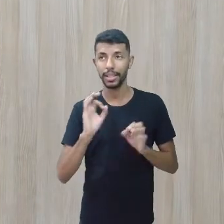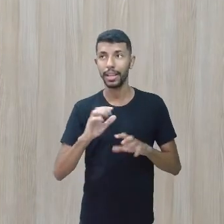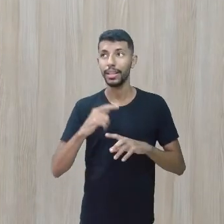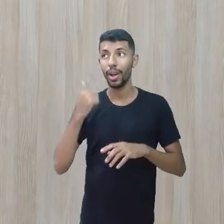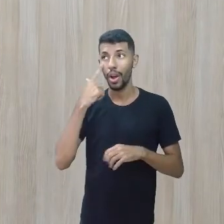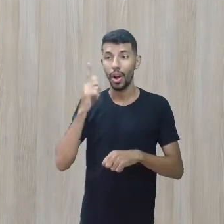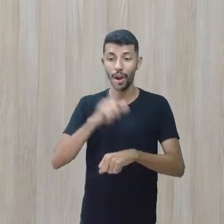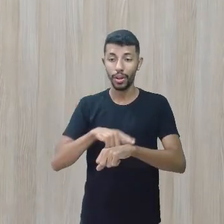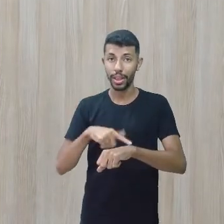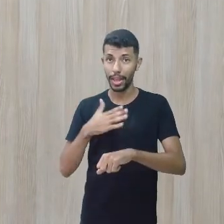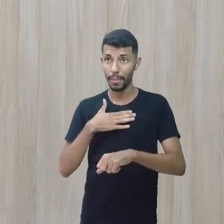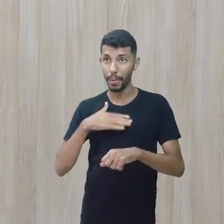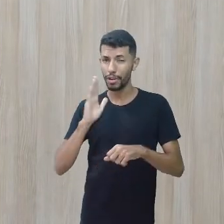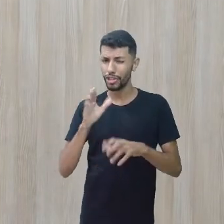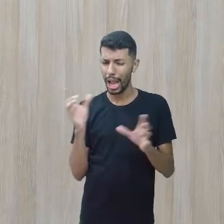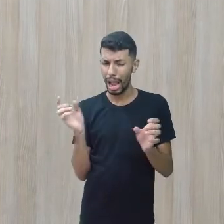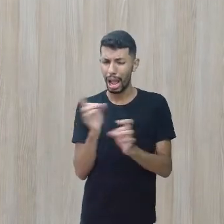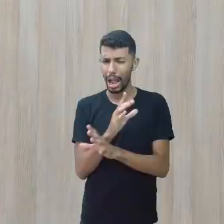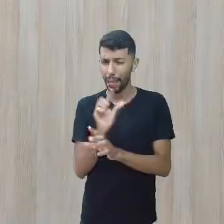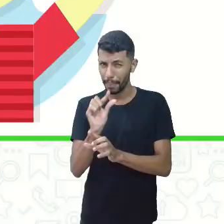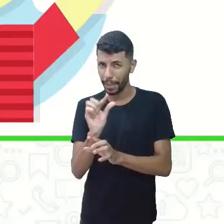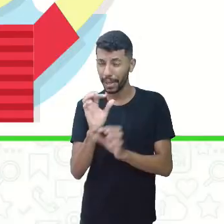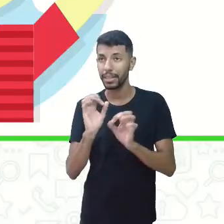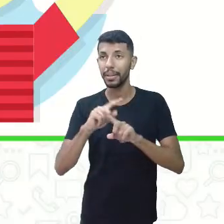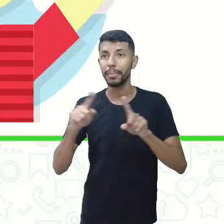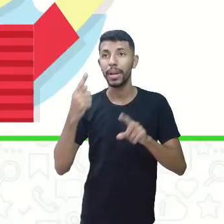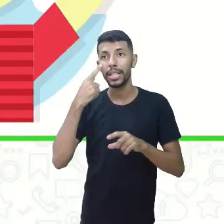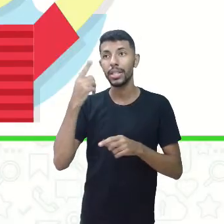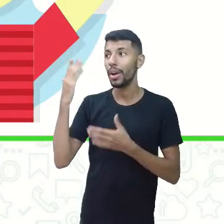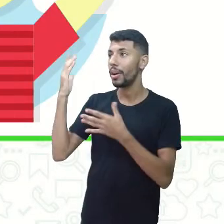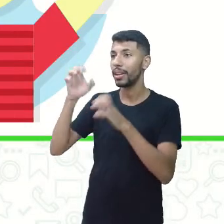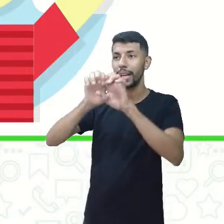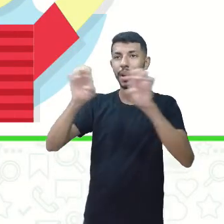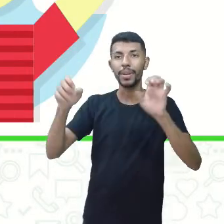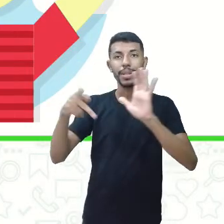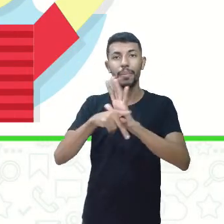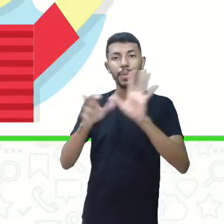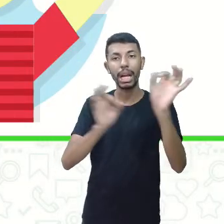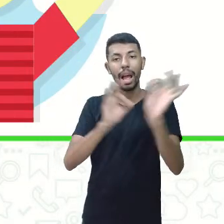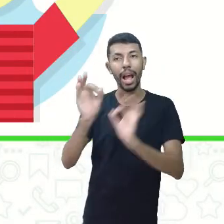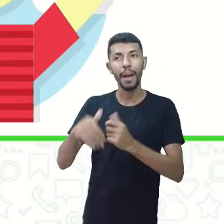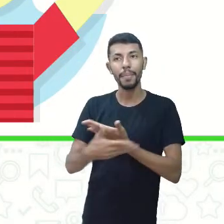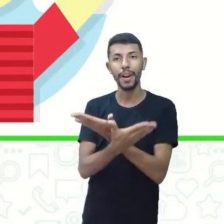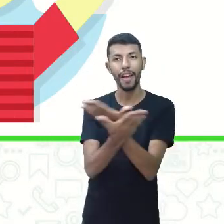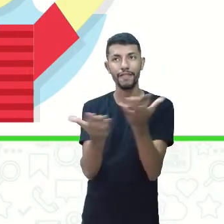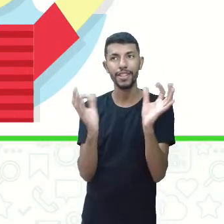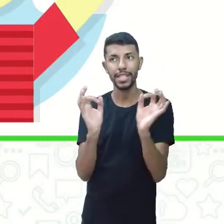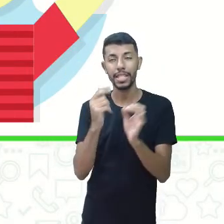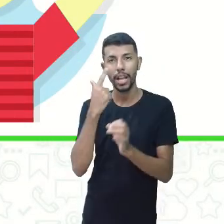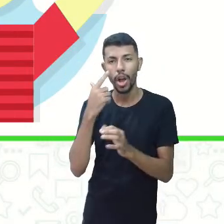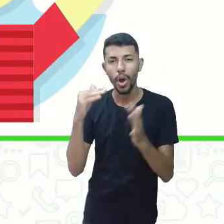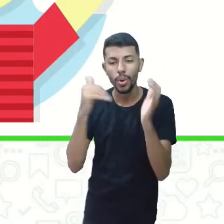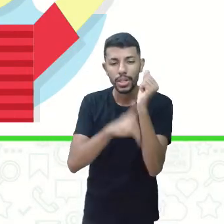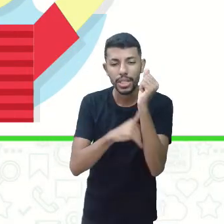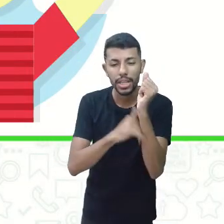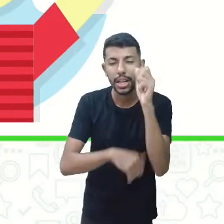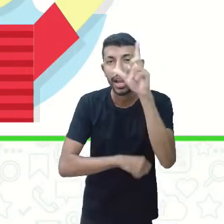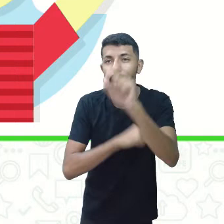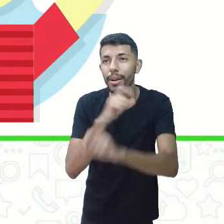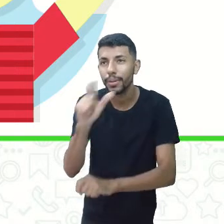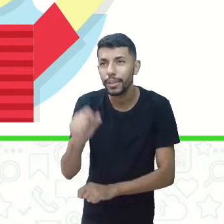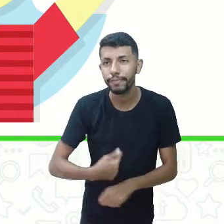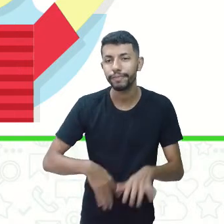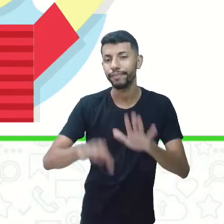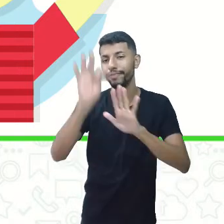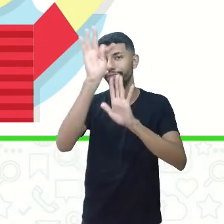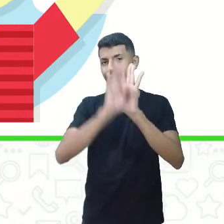mas vejam aí que eu já deixei a equação já prontinha para vocês. Olha. Gente, o segredo é aquele